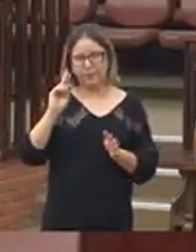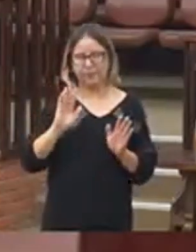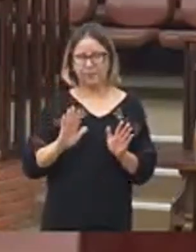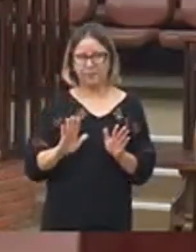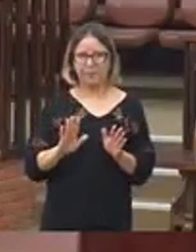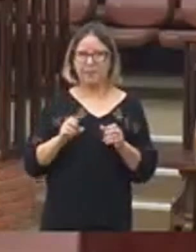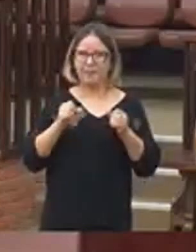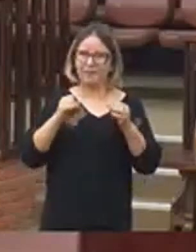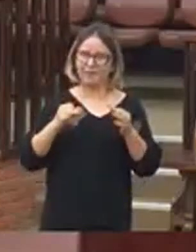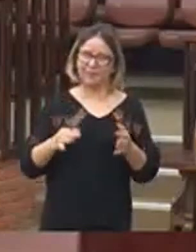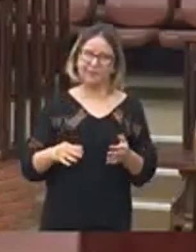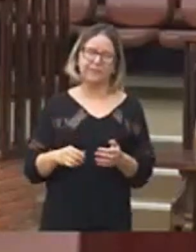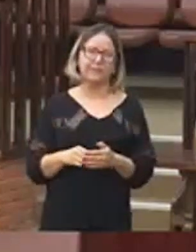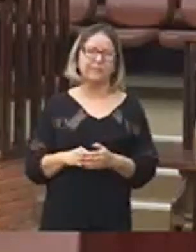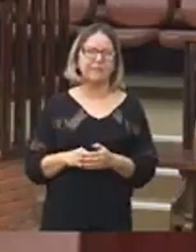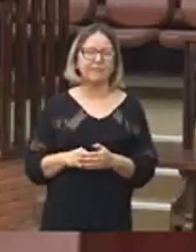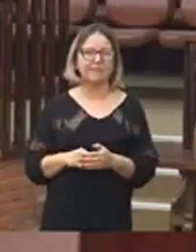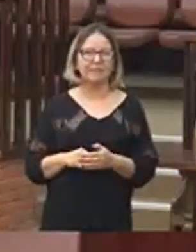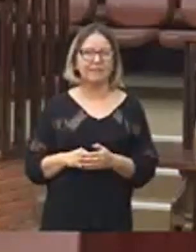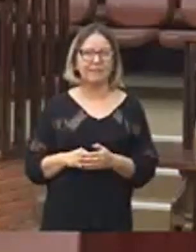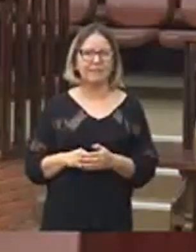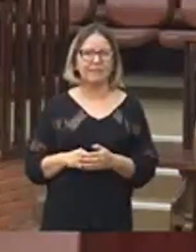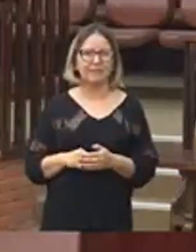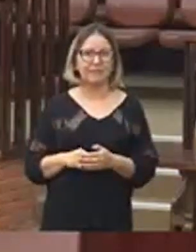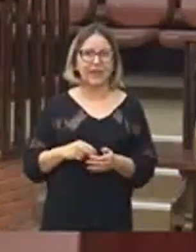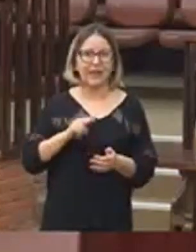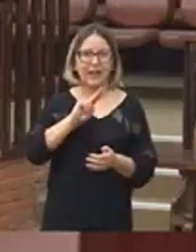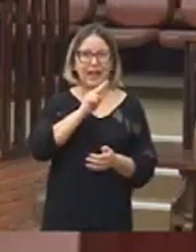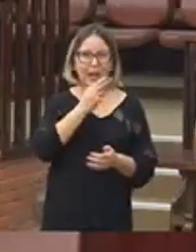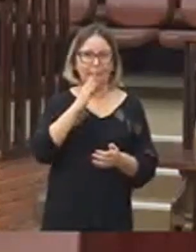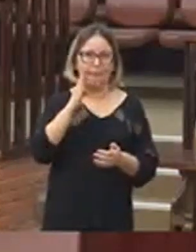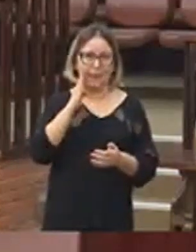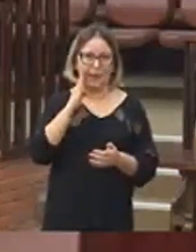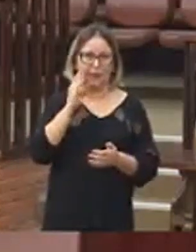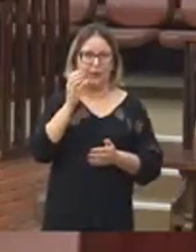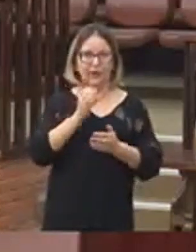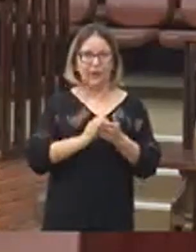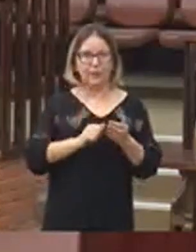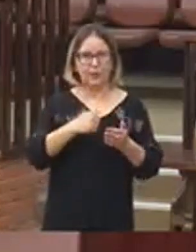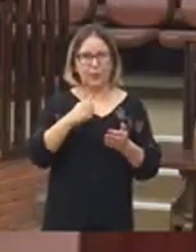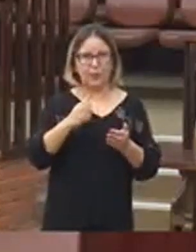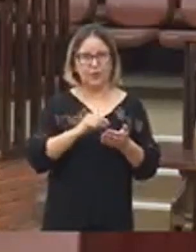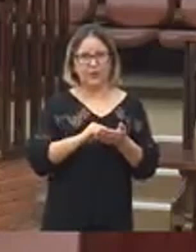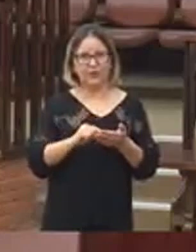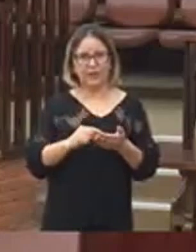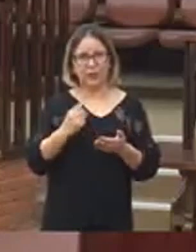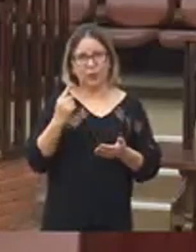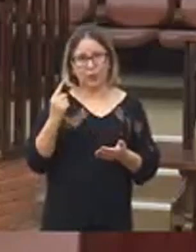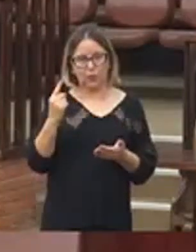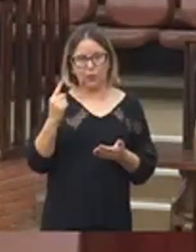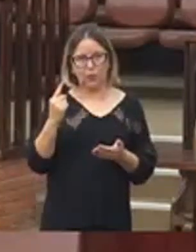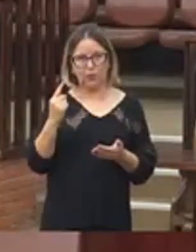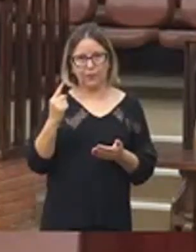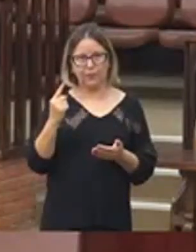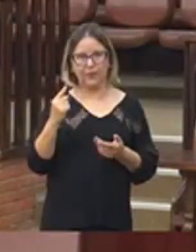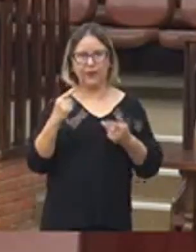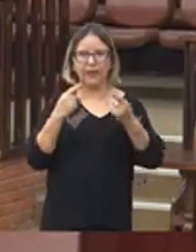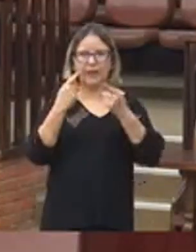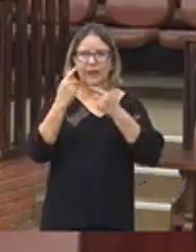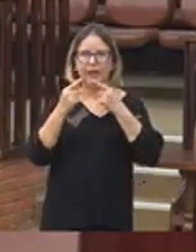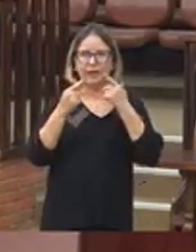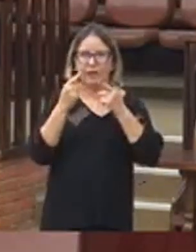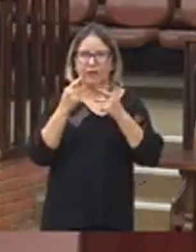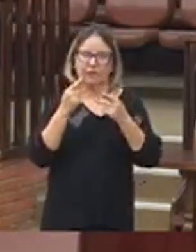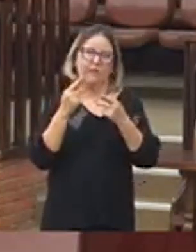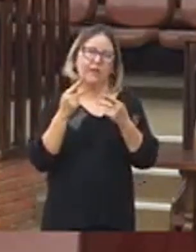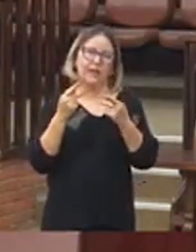pontos. Primeiro, em Hebreus capítulo 11, verso 1, aqui nós temos uma espécie